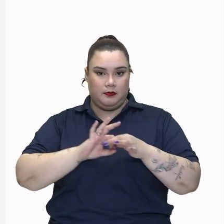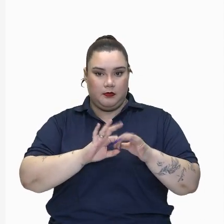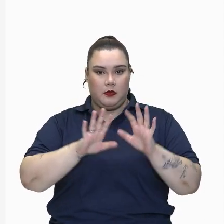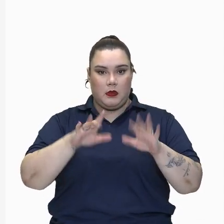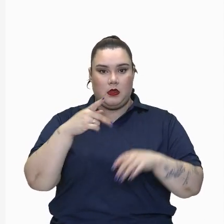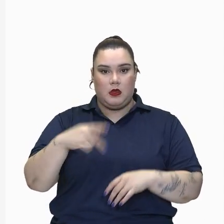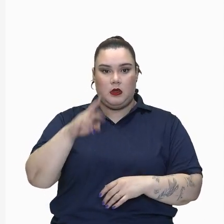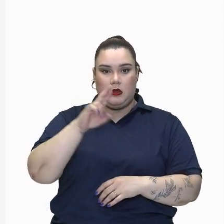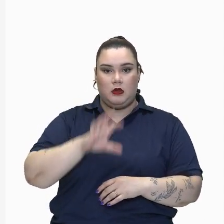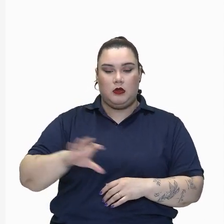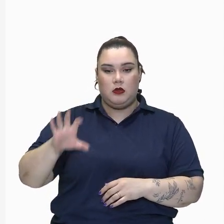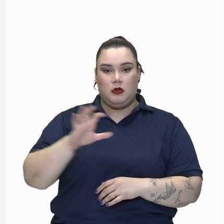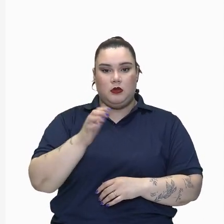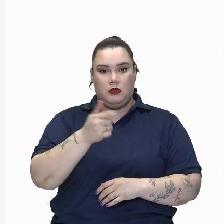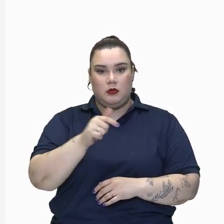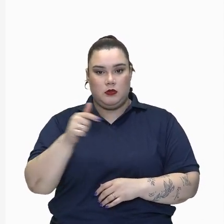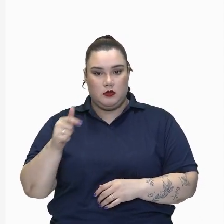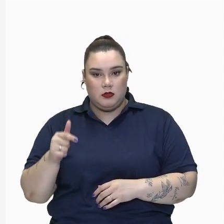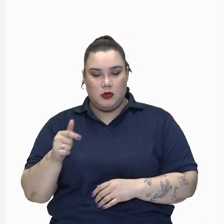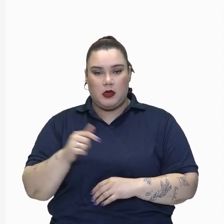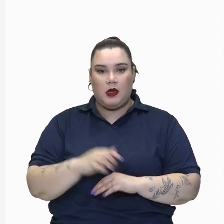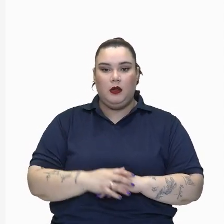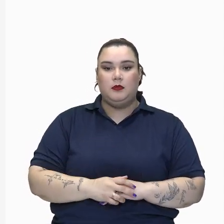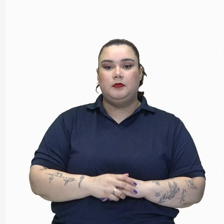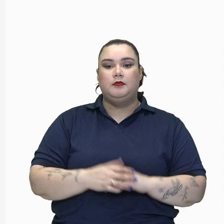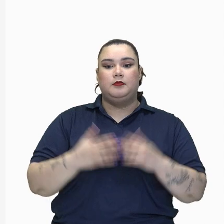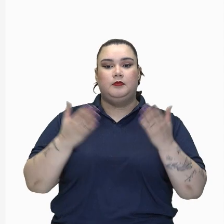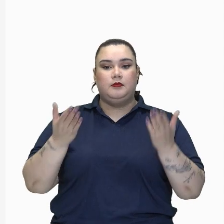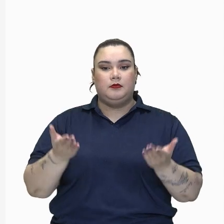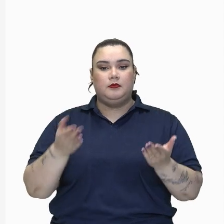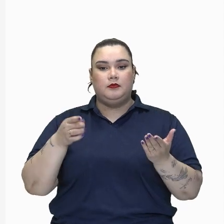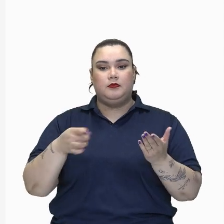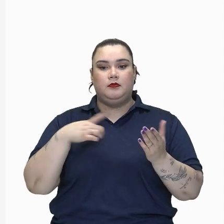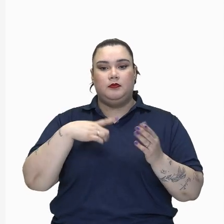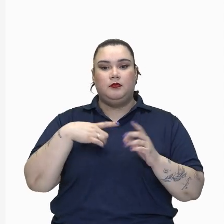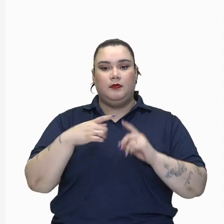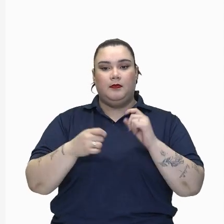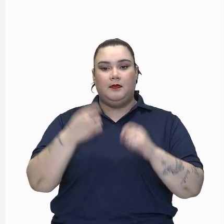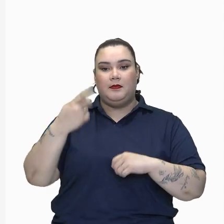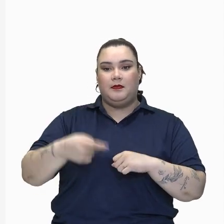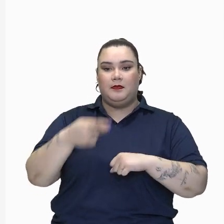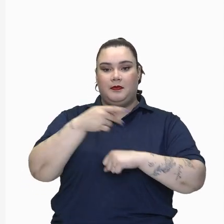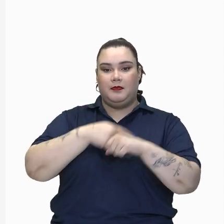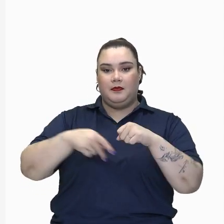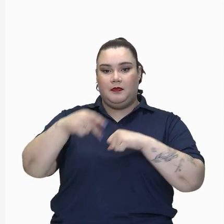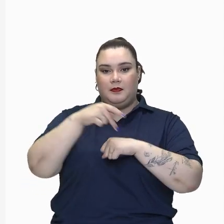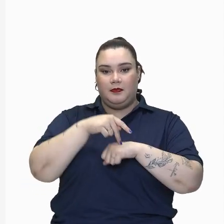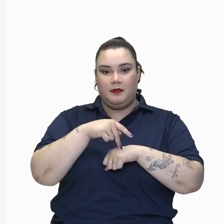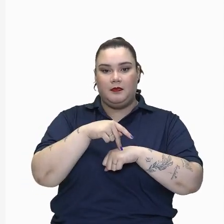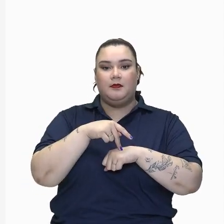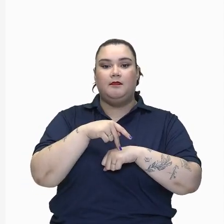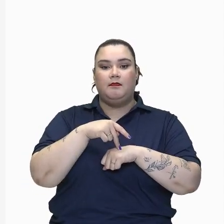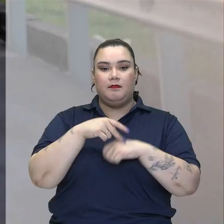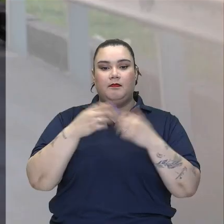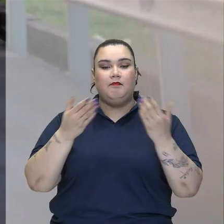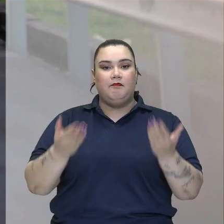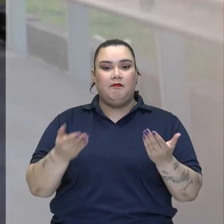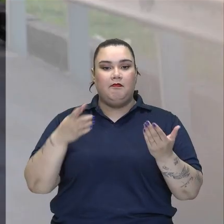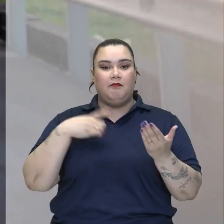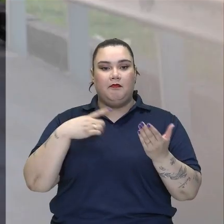região metropolitana de Manaus. E também, no nosso país, nós temos a